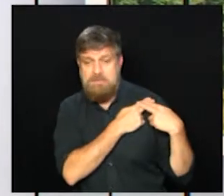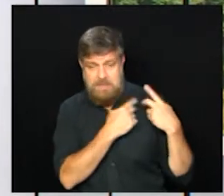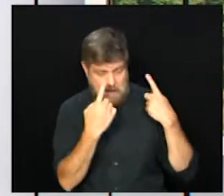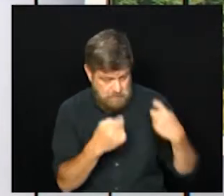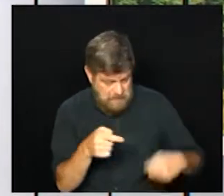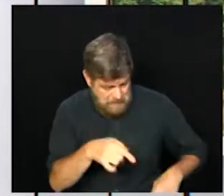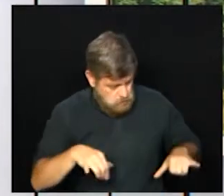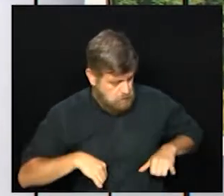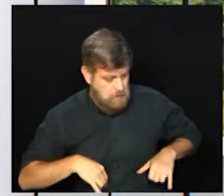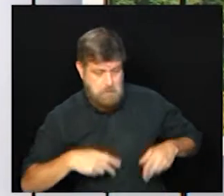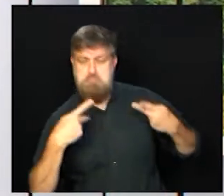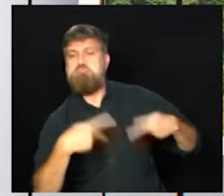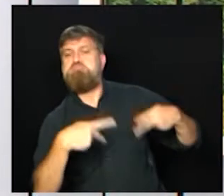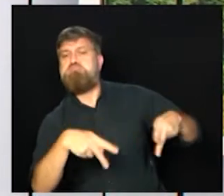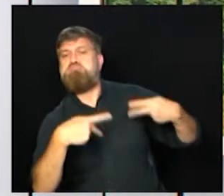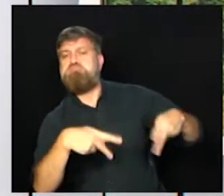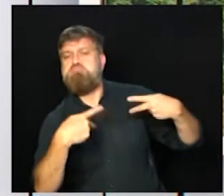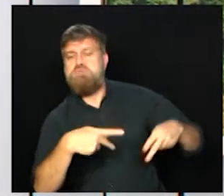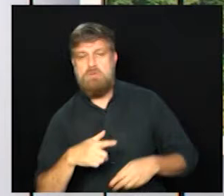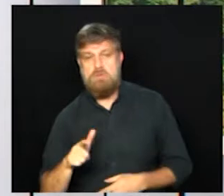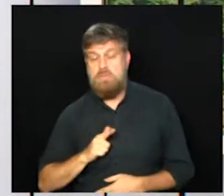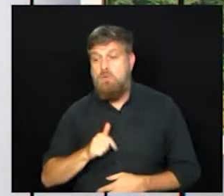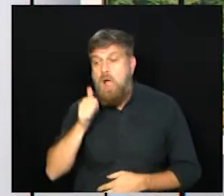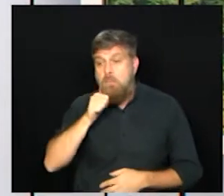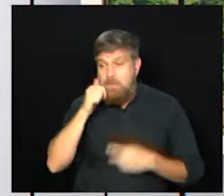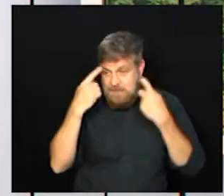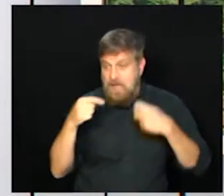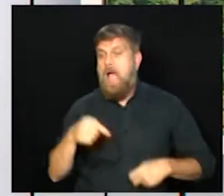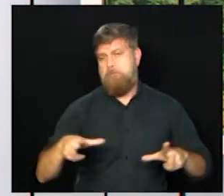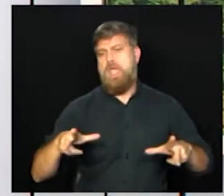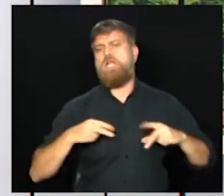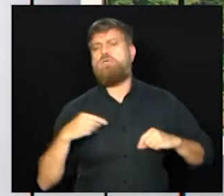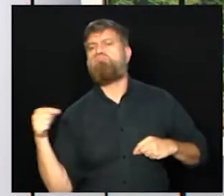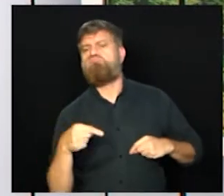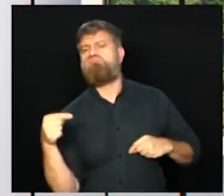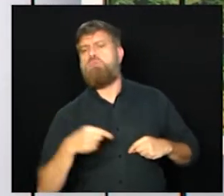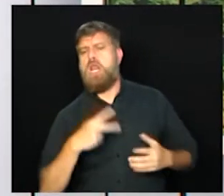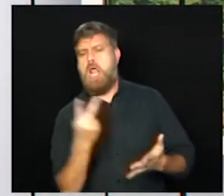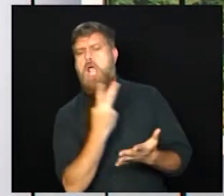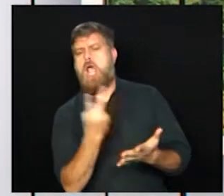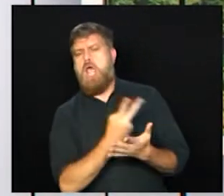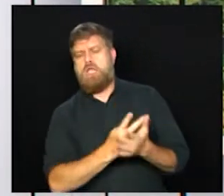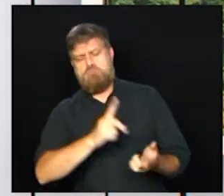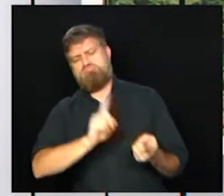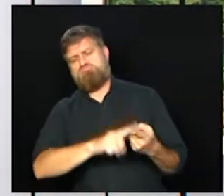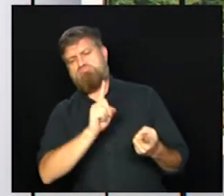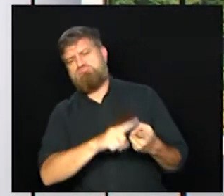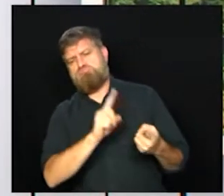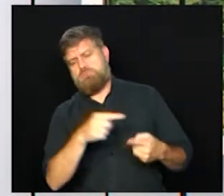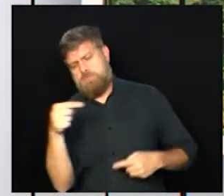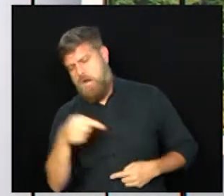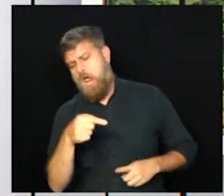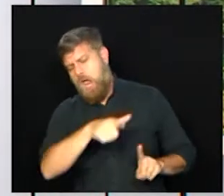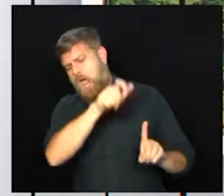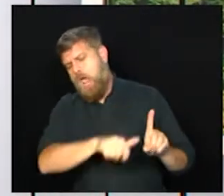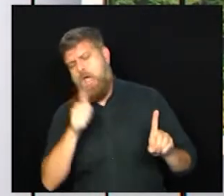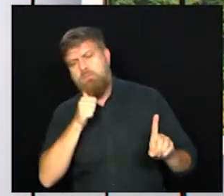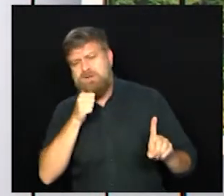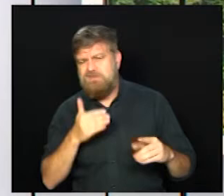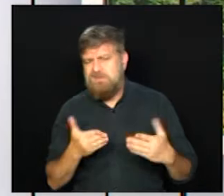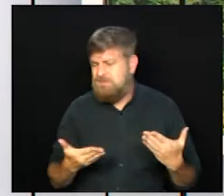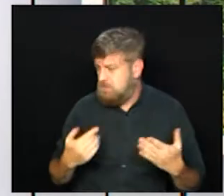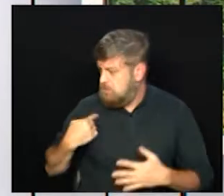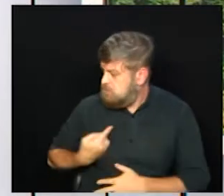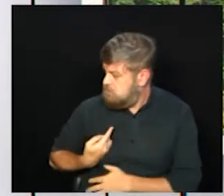ela sofreu. Então, se uma mulher sofre violência é porque ela mereceu. Ela fez alguma coisa por merecer. Isso é uma coisa que a gente